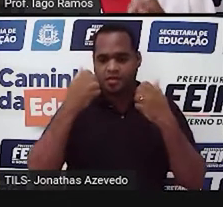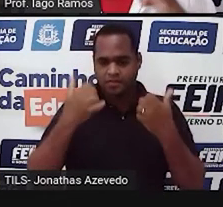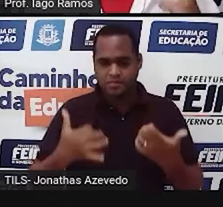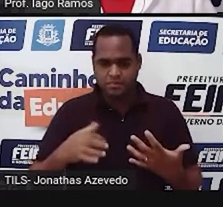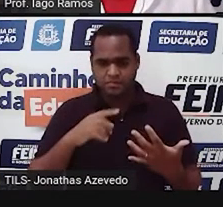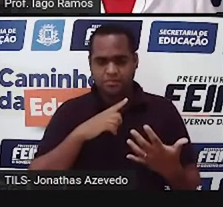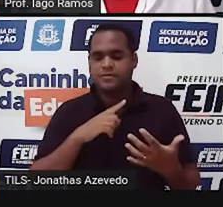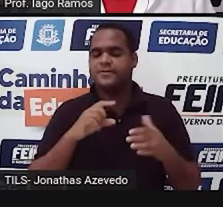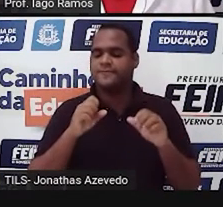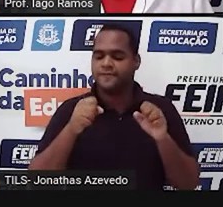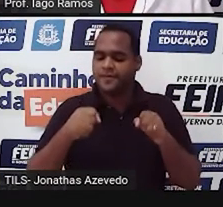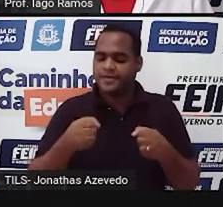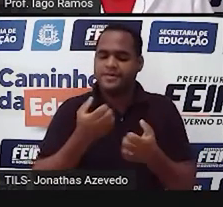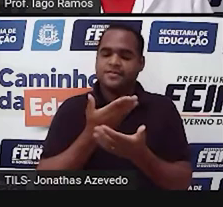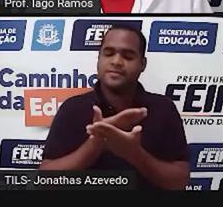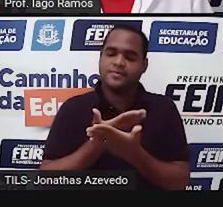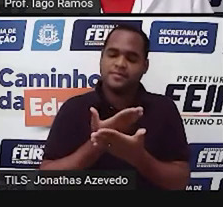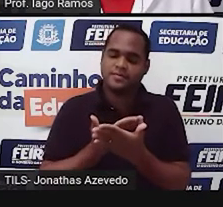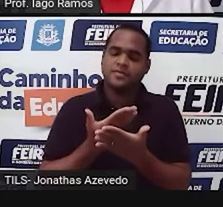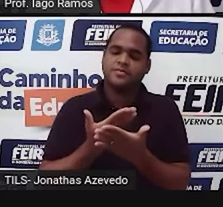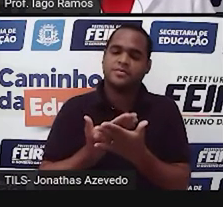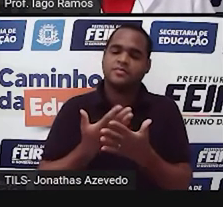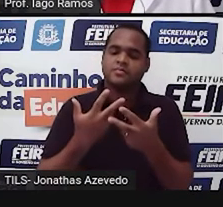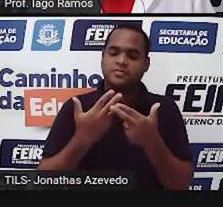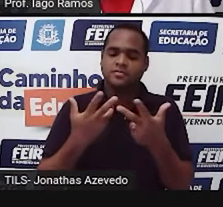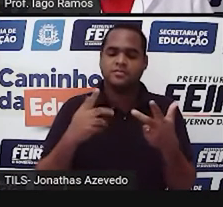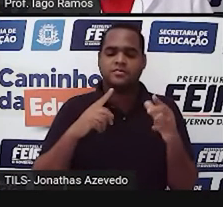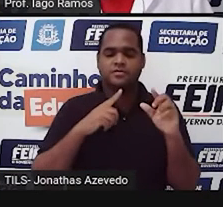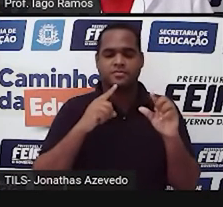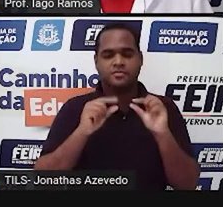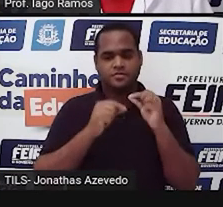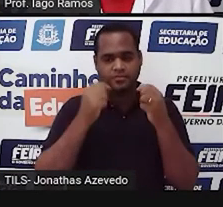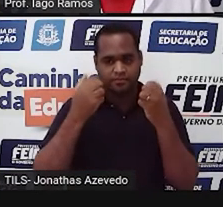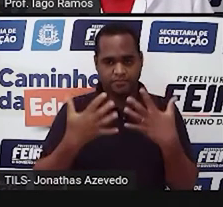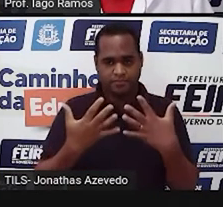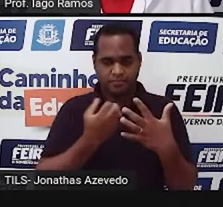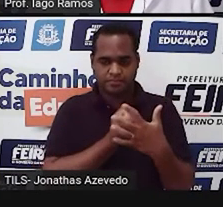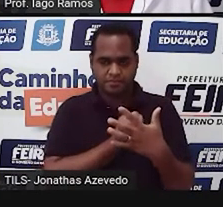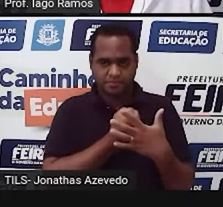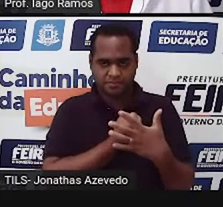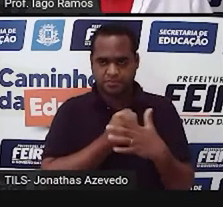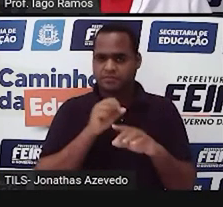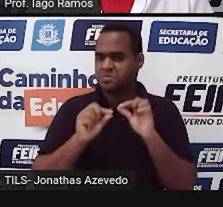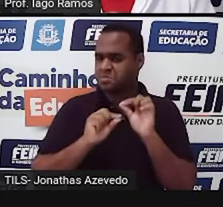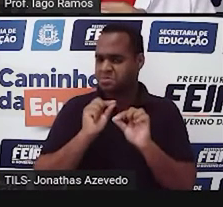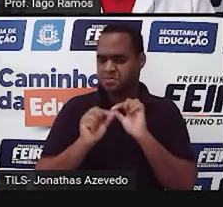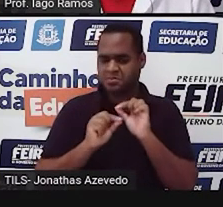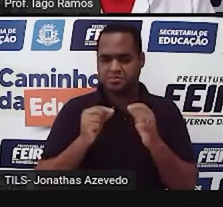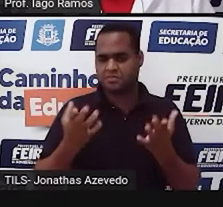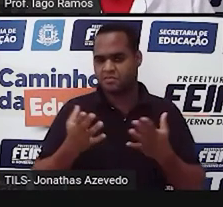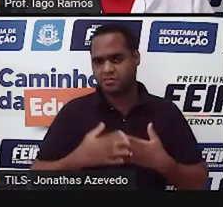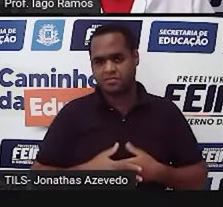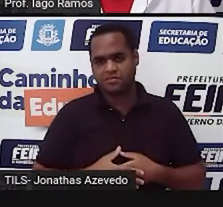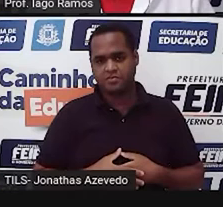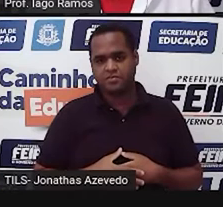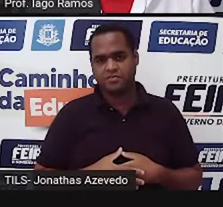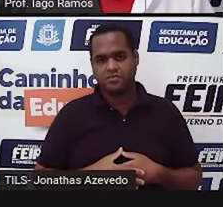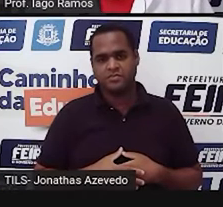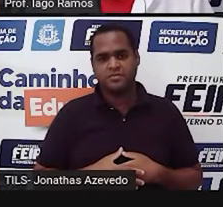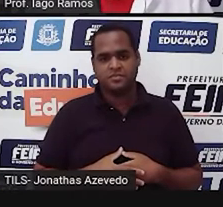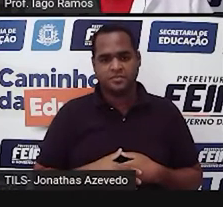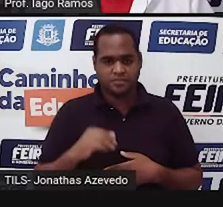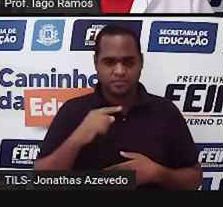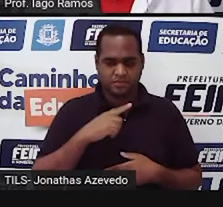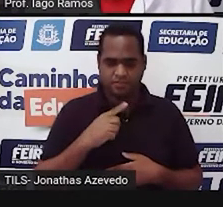né estudando coisas sobre esse tipo de número tá bom então mais um